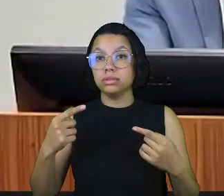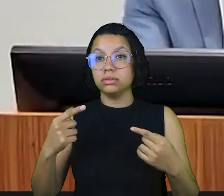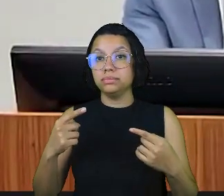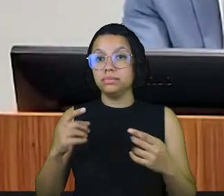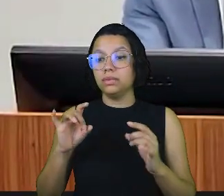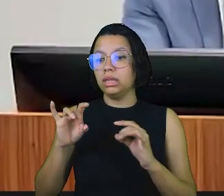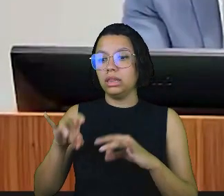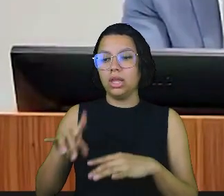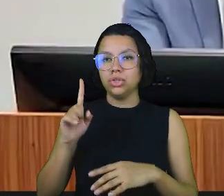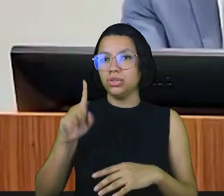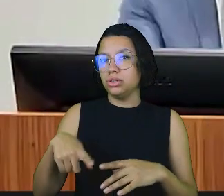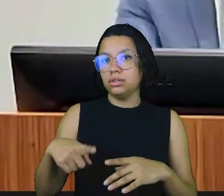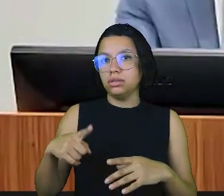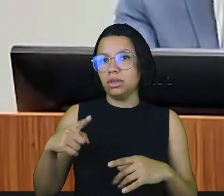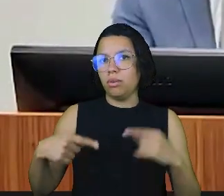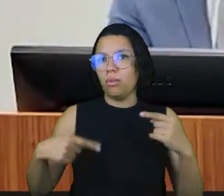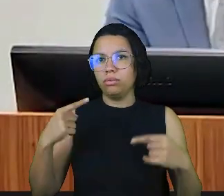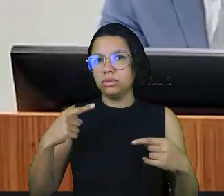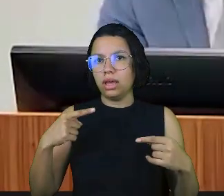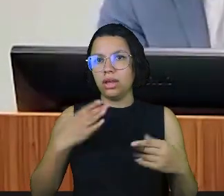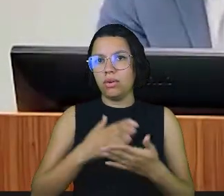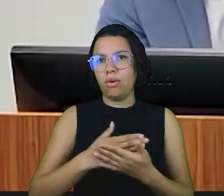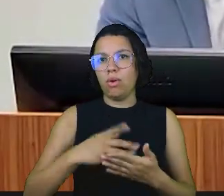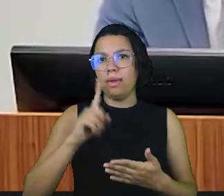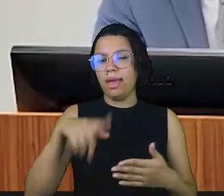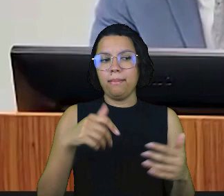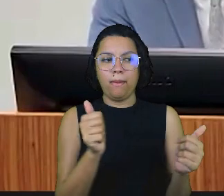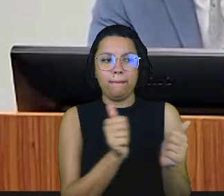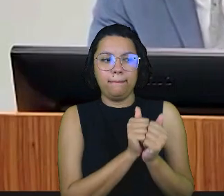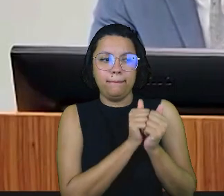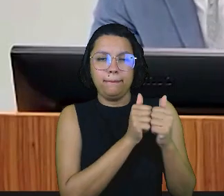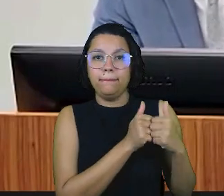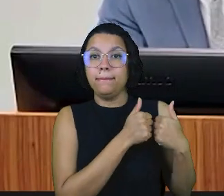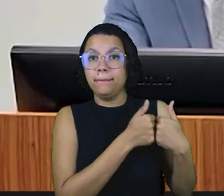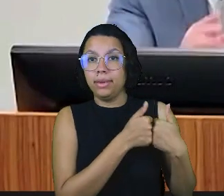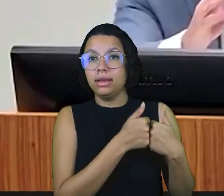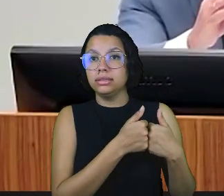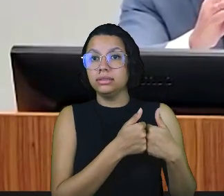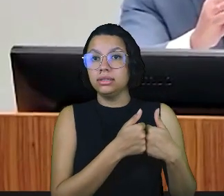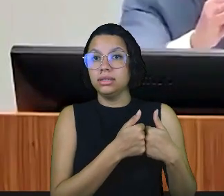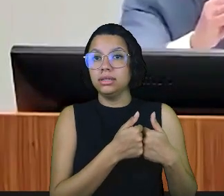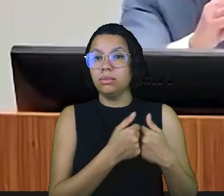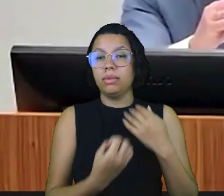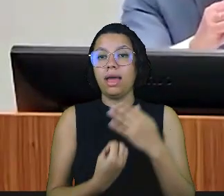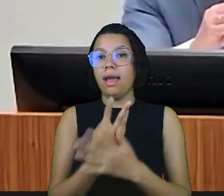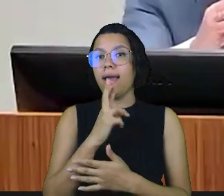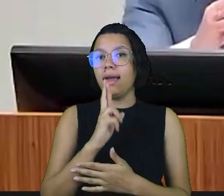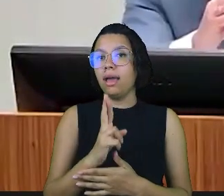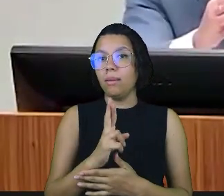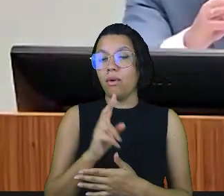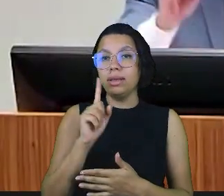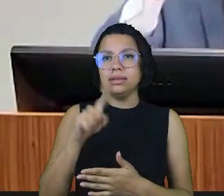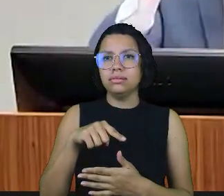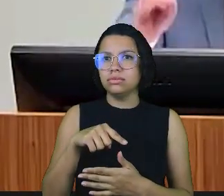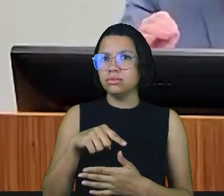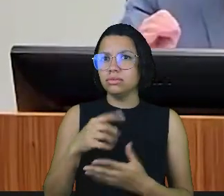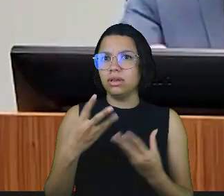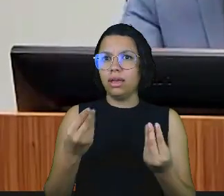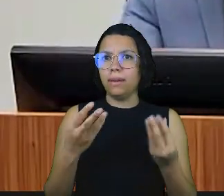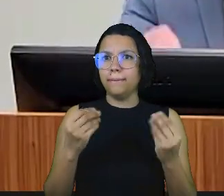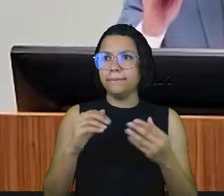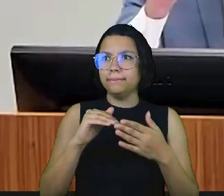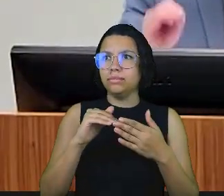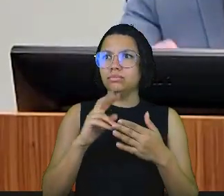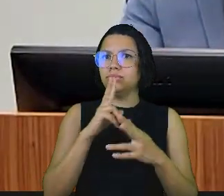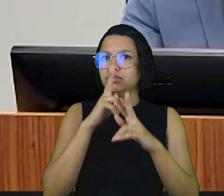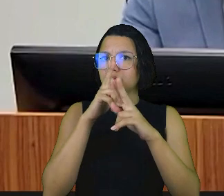produção de uma resposta. E isso é extremamente forte, fortíssimo, se os